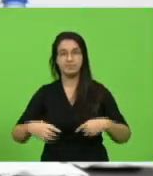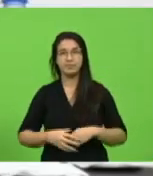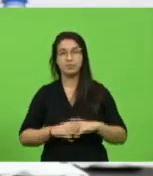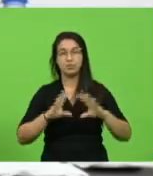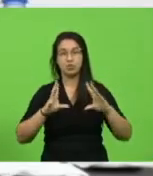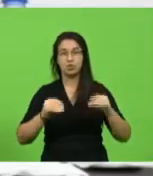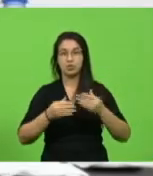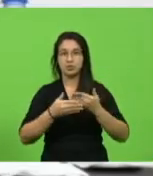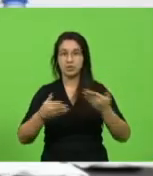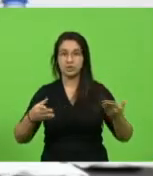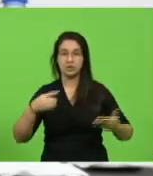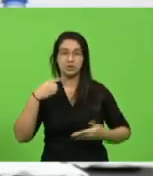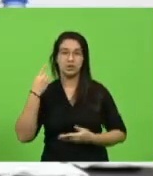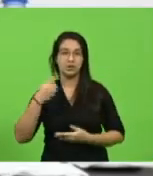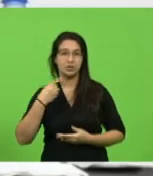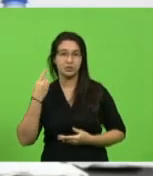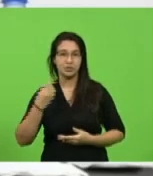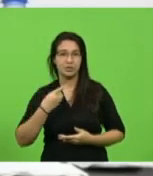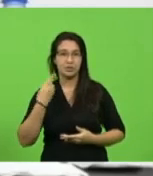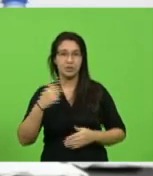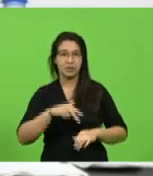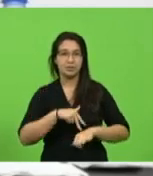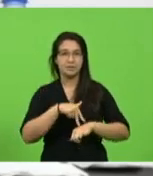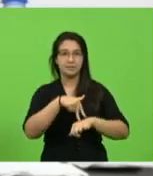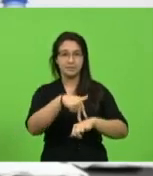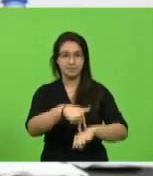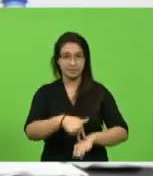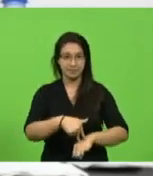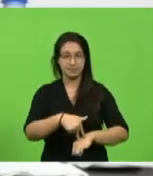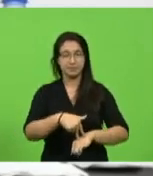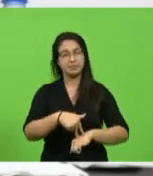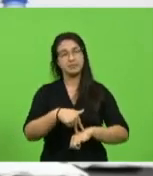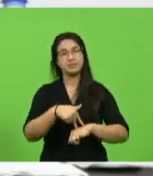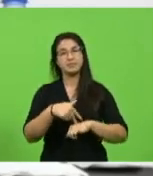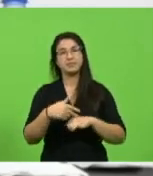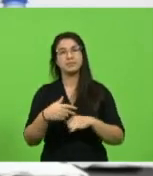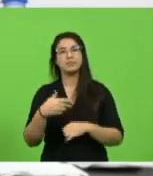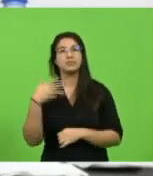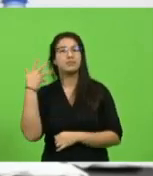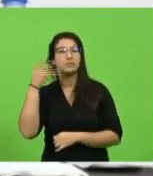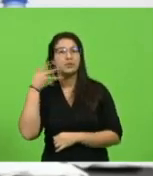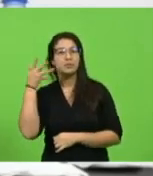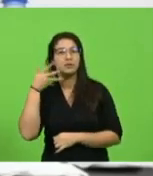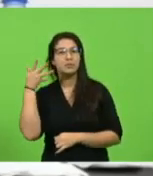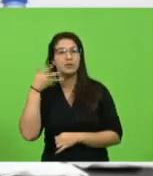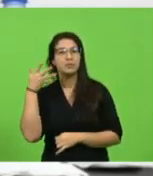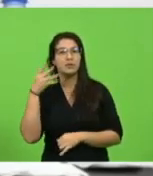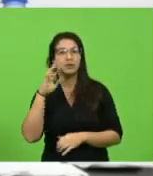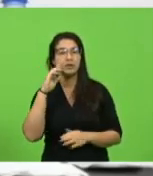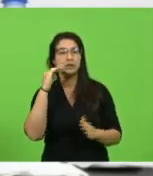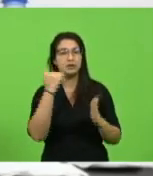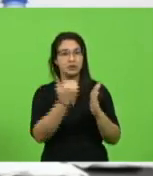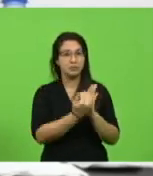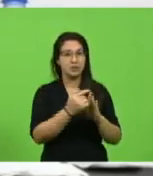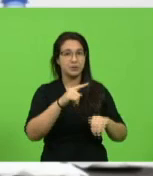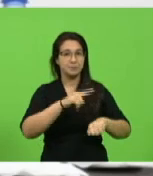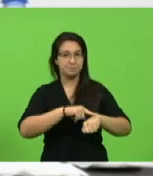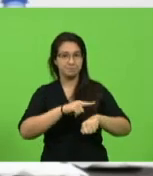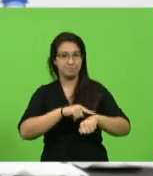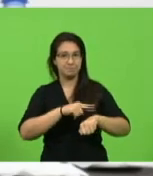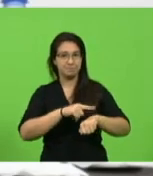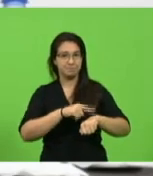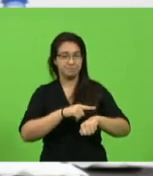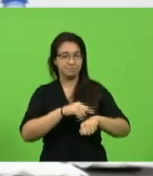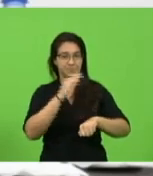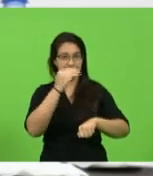ilustres advogados que ocuparam da tribuna, sustentando oralmente dentro do prazo previsto de 90